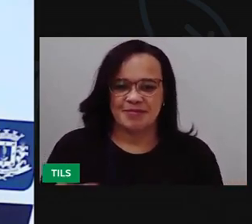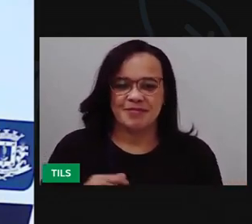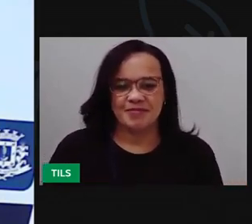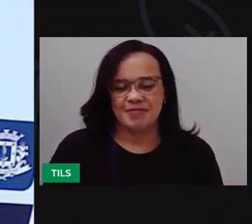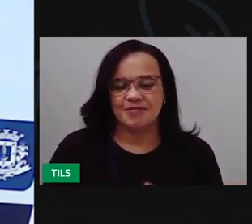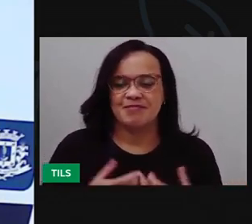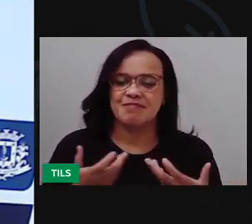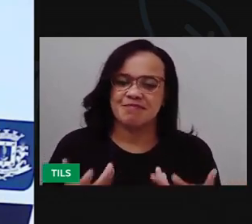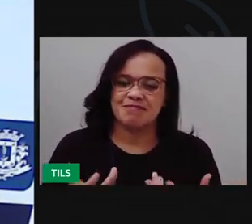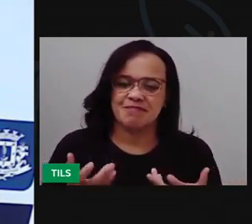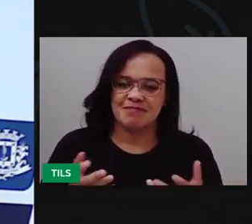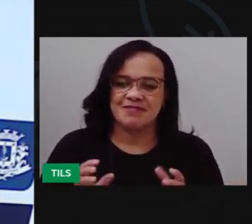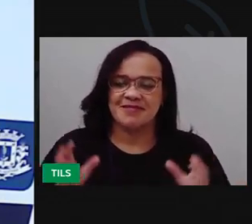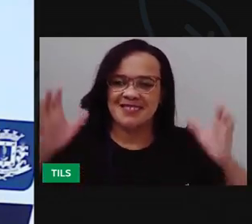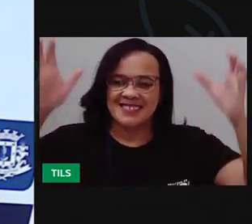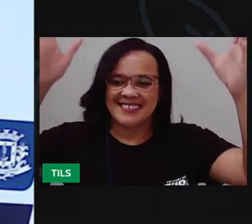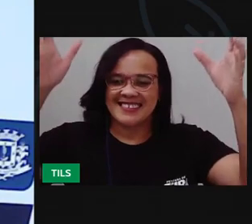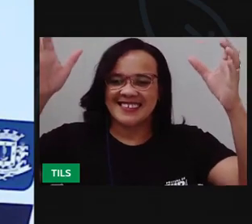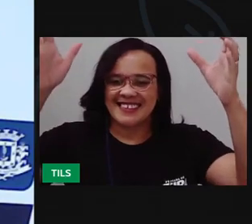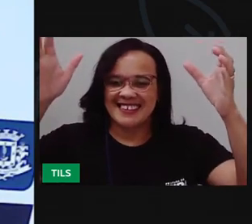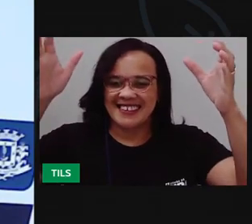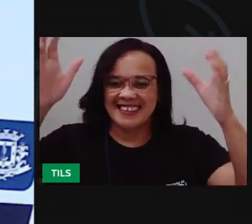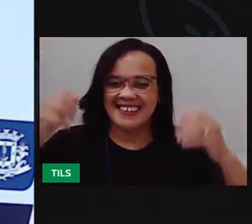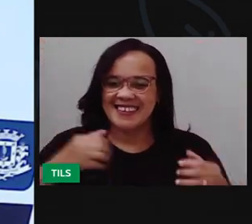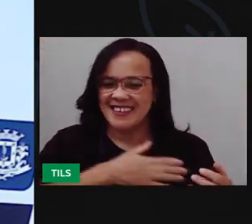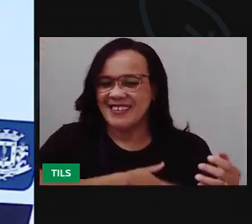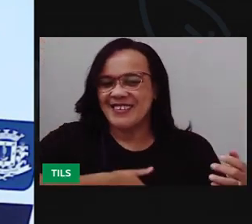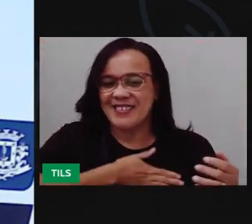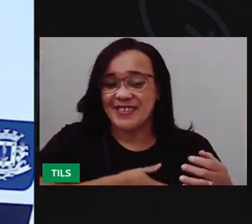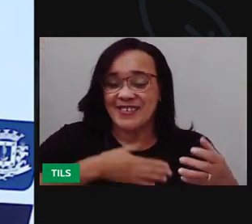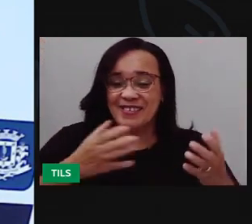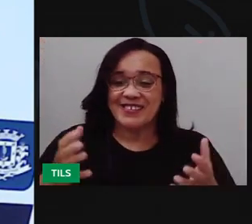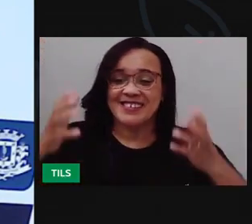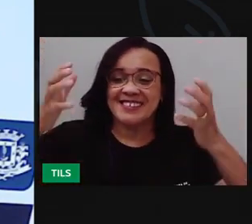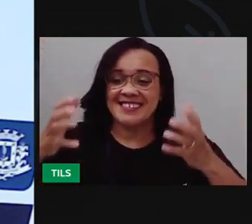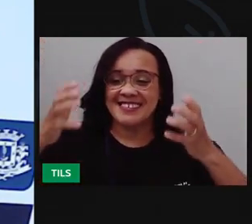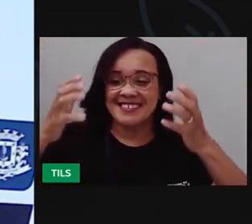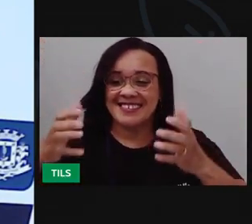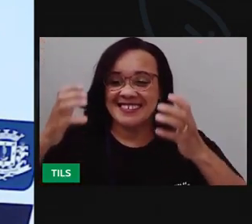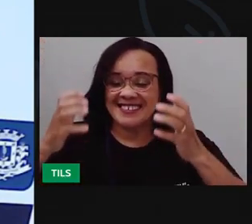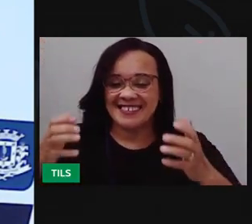Quero colo. Quem é que não gosta de um colo?